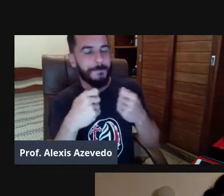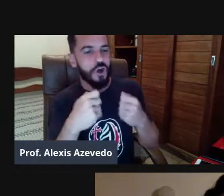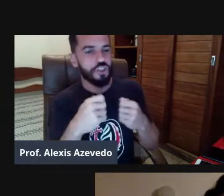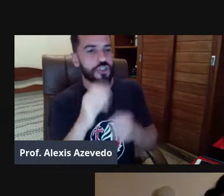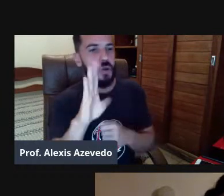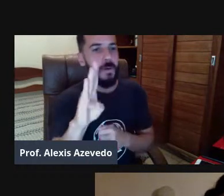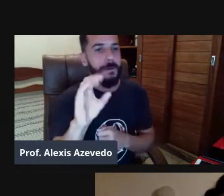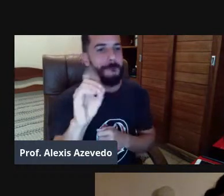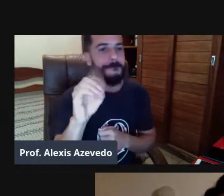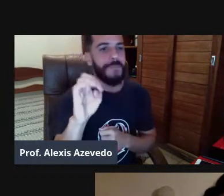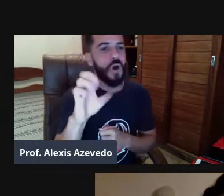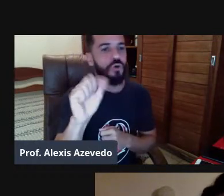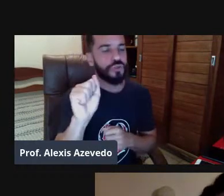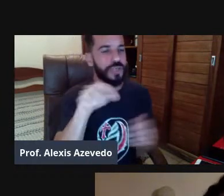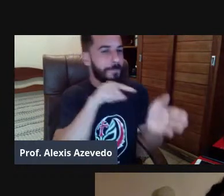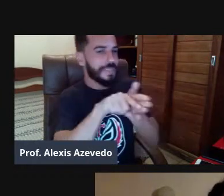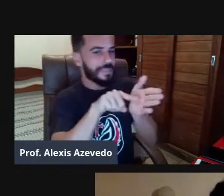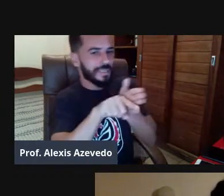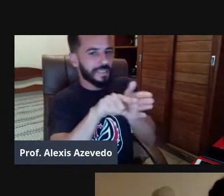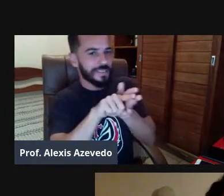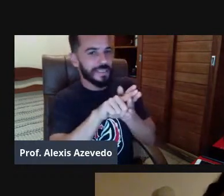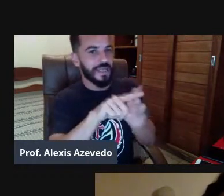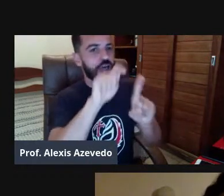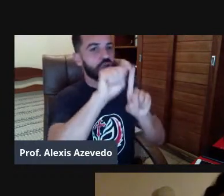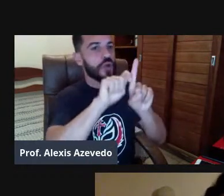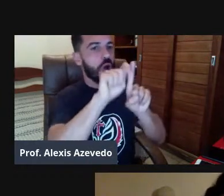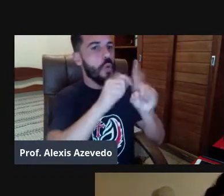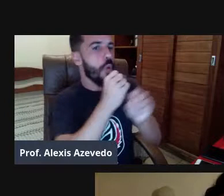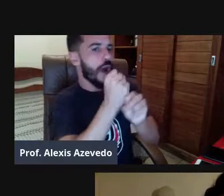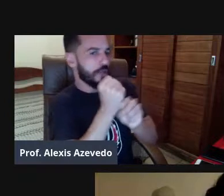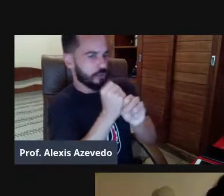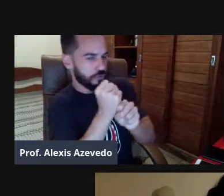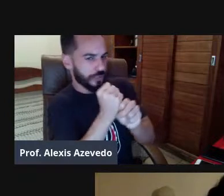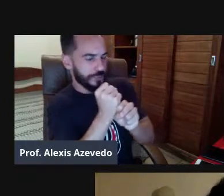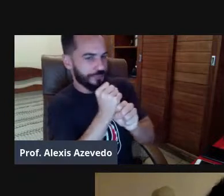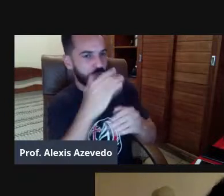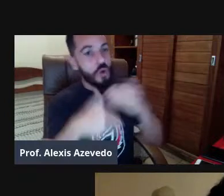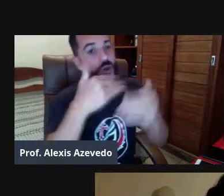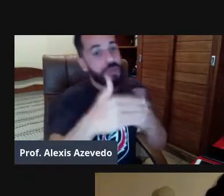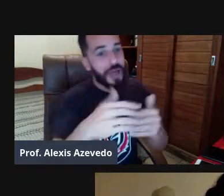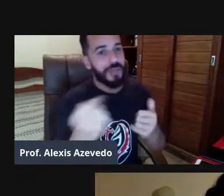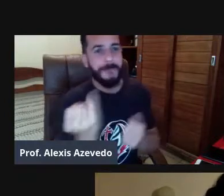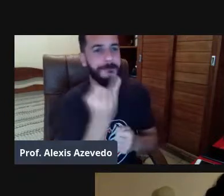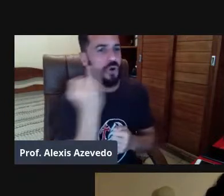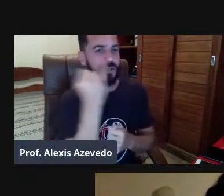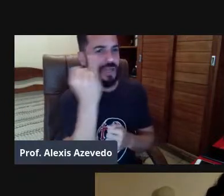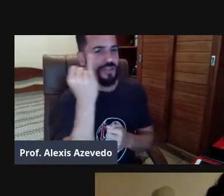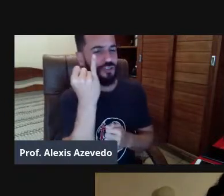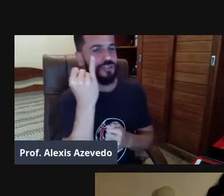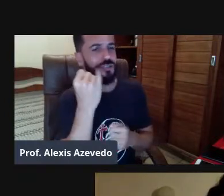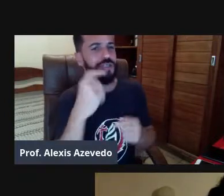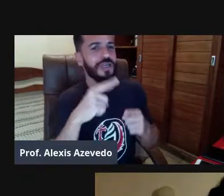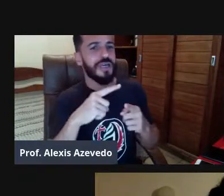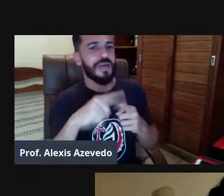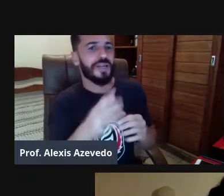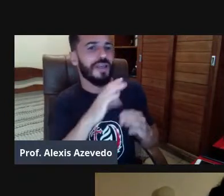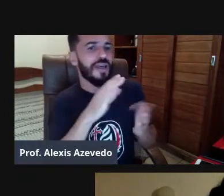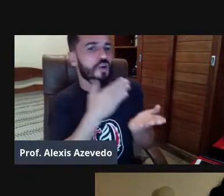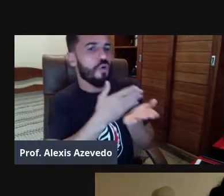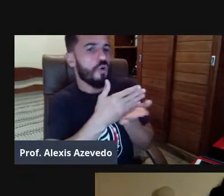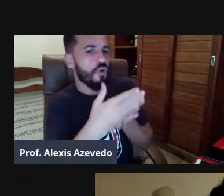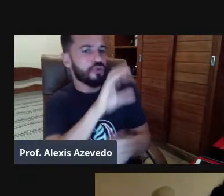ano, e o resultado é muito importante e legal assim, na carreira dos estudantes, porque